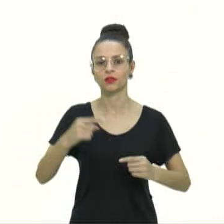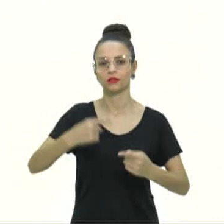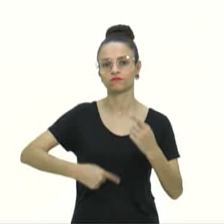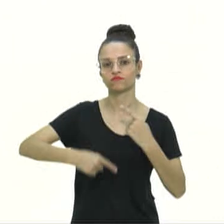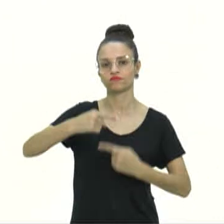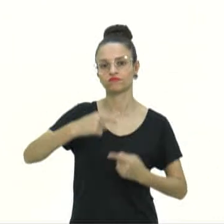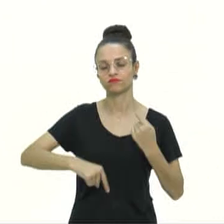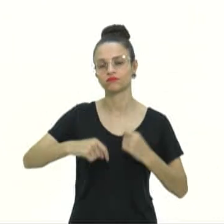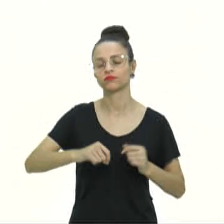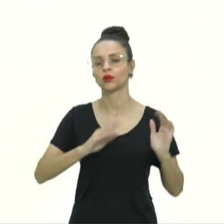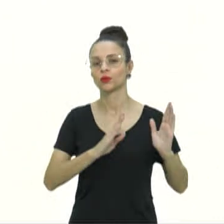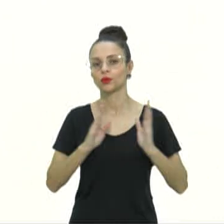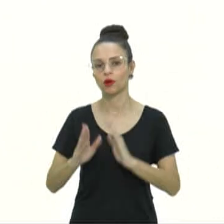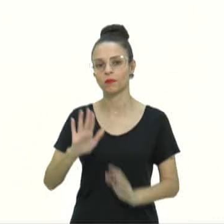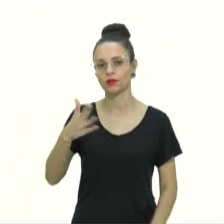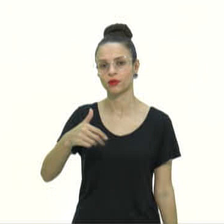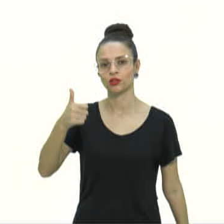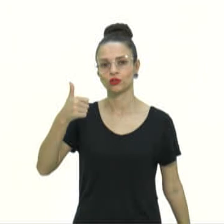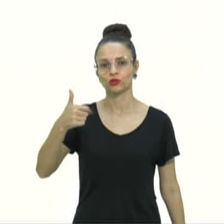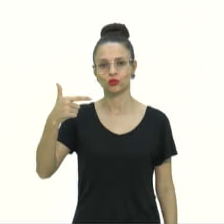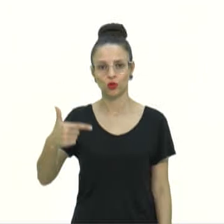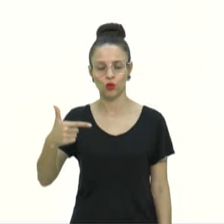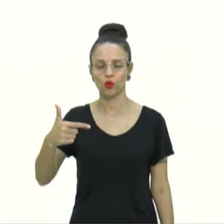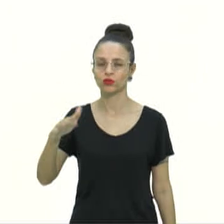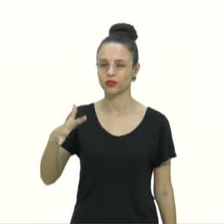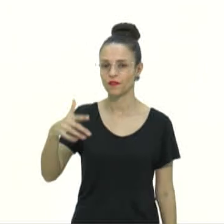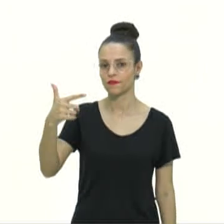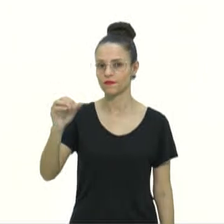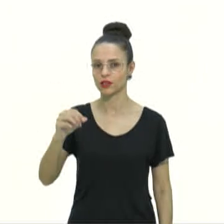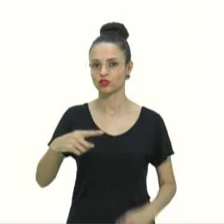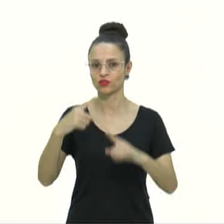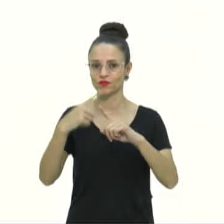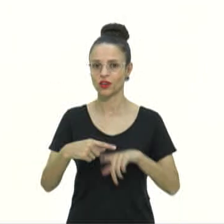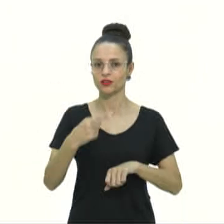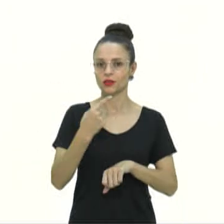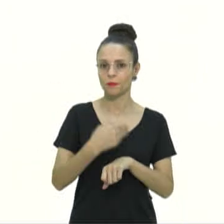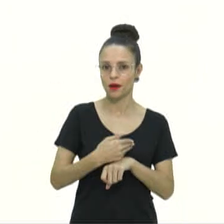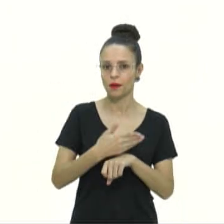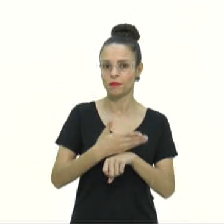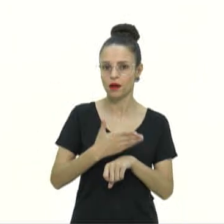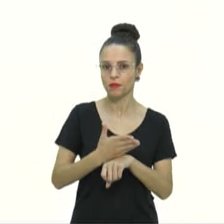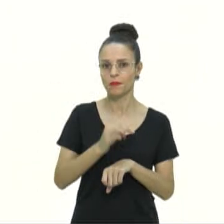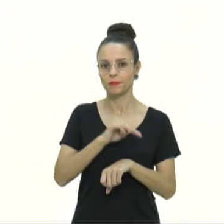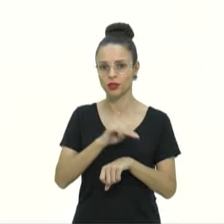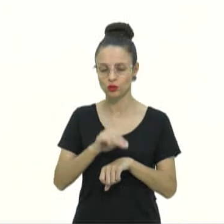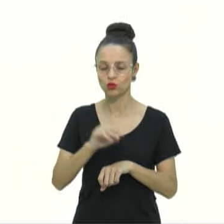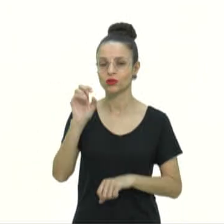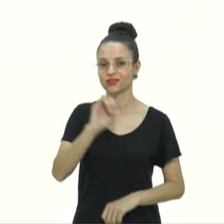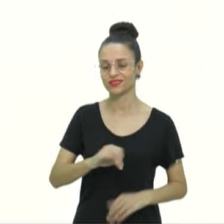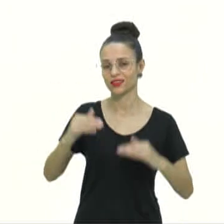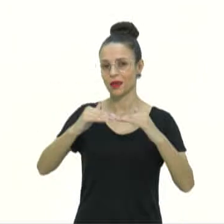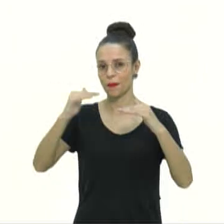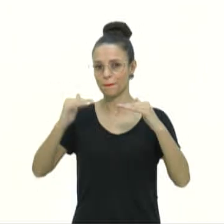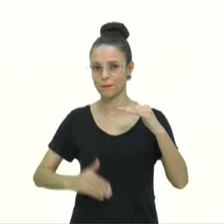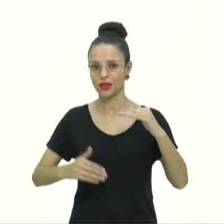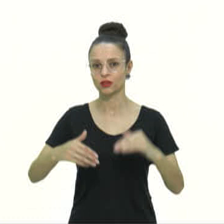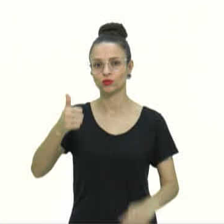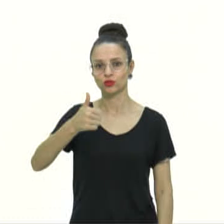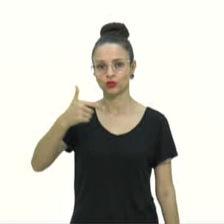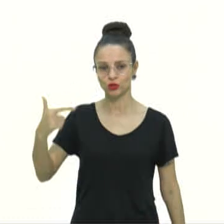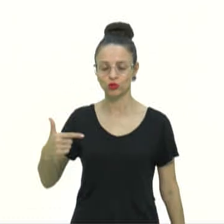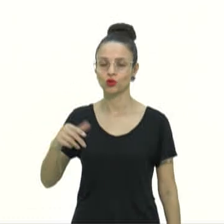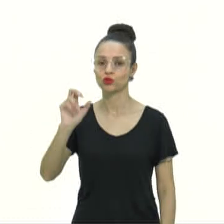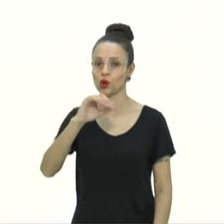torno de 12 a 20 vezes por minuto. Porém, se esse número é menor que 12 ou maior que 25,